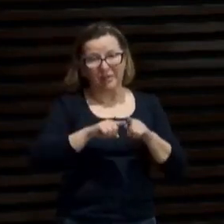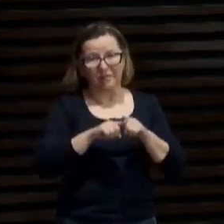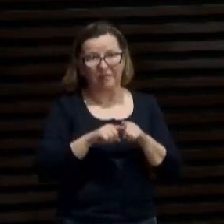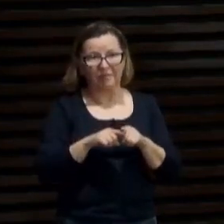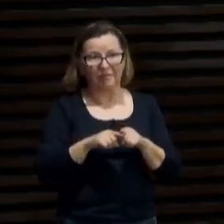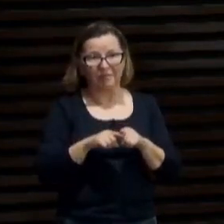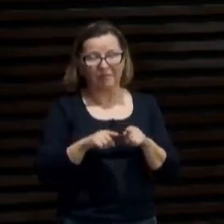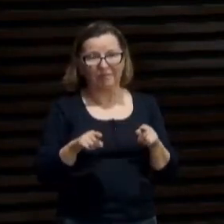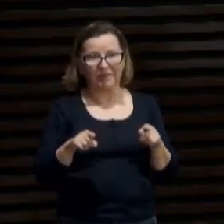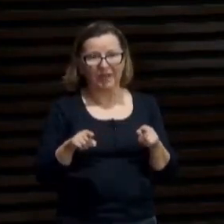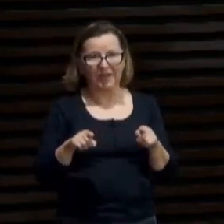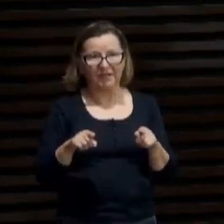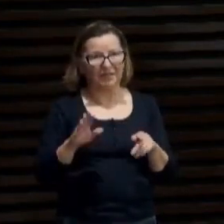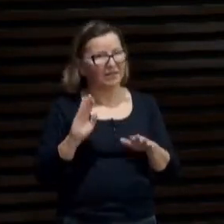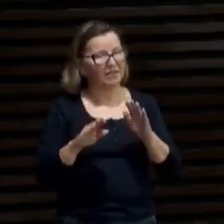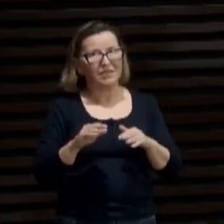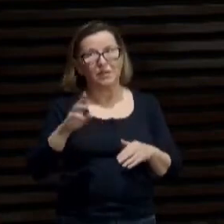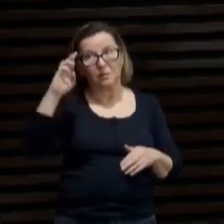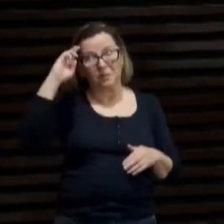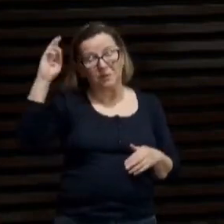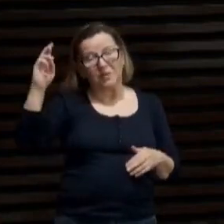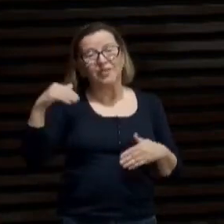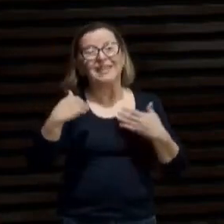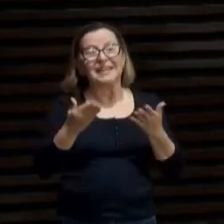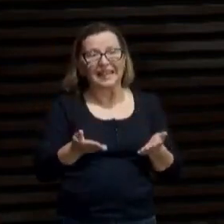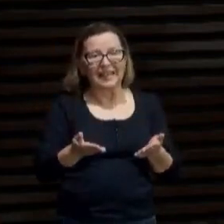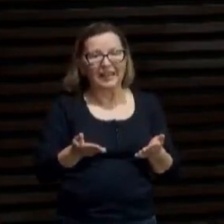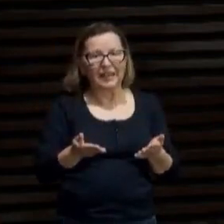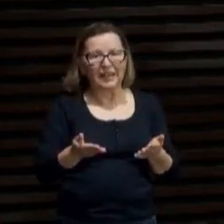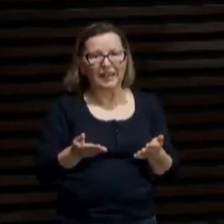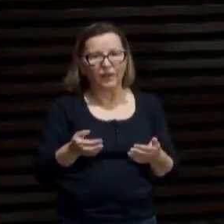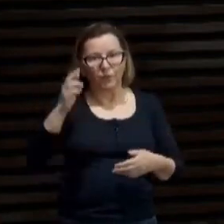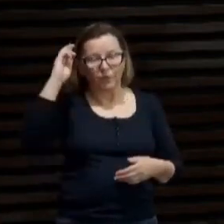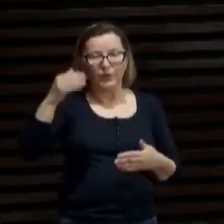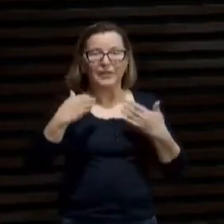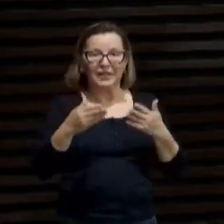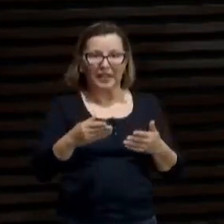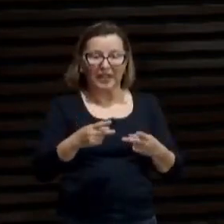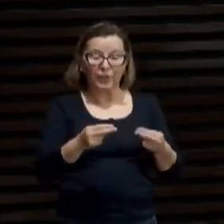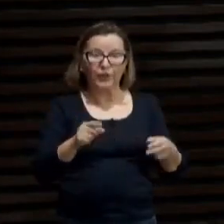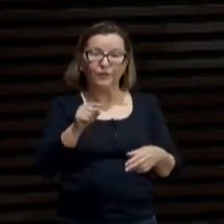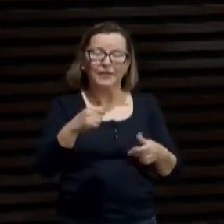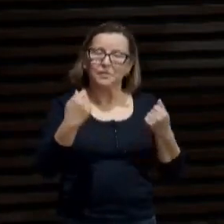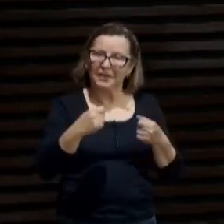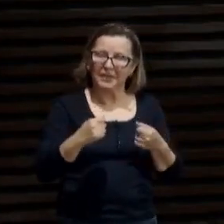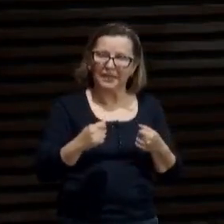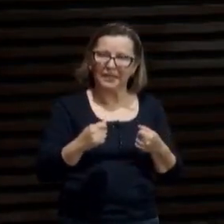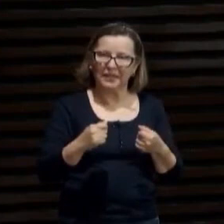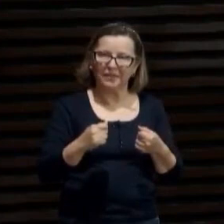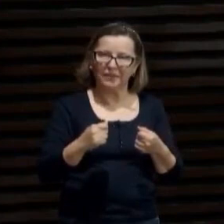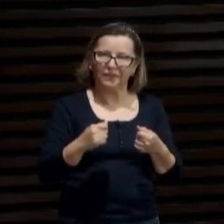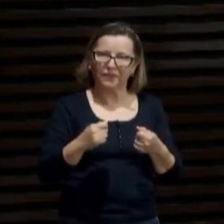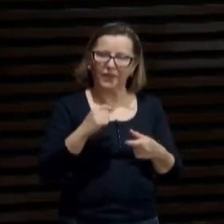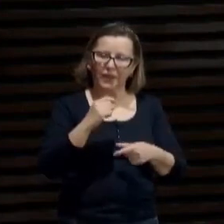nossas súplicas, nem sempre Ele vai te dar o que você quer. Ele vai te dar o que você precisa. E à medida que nós vamos nos relacionando